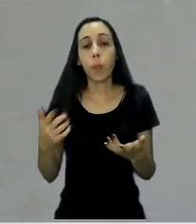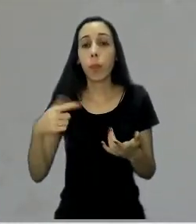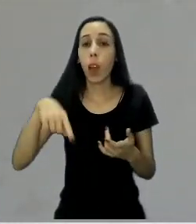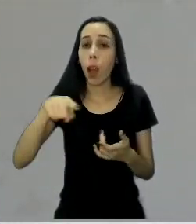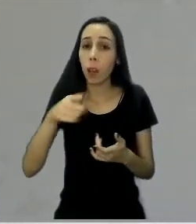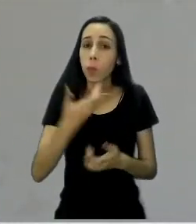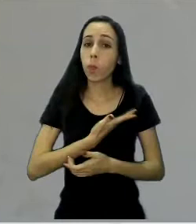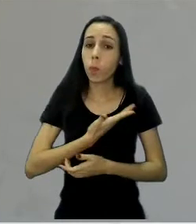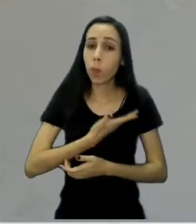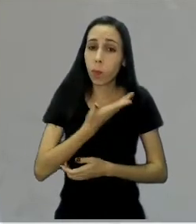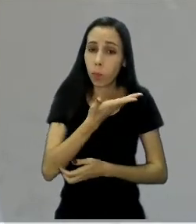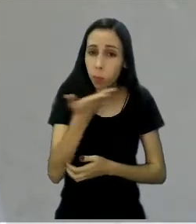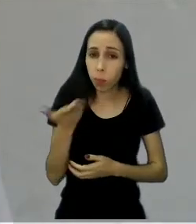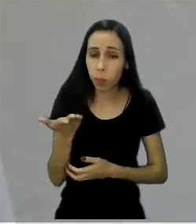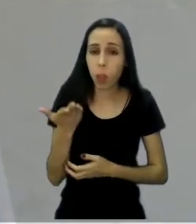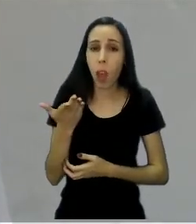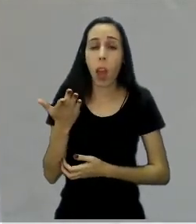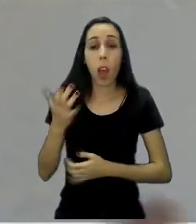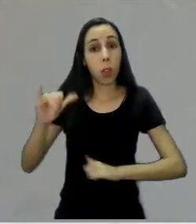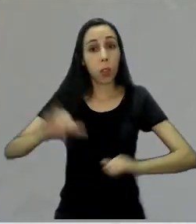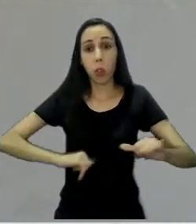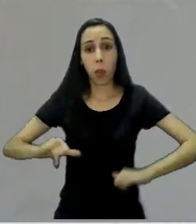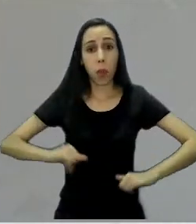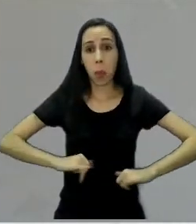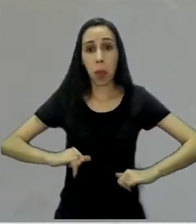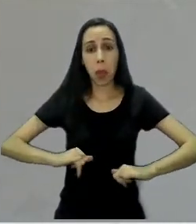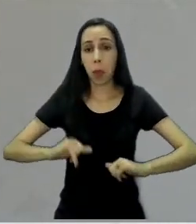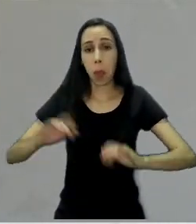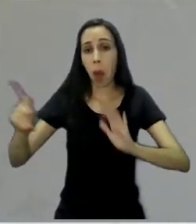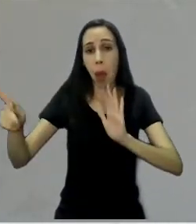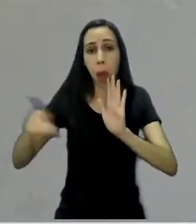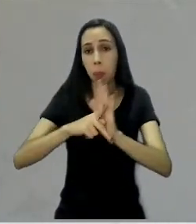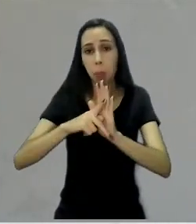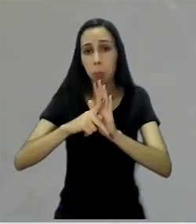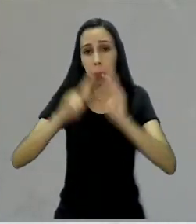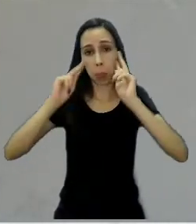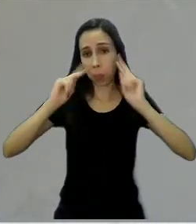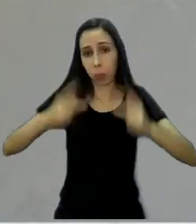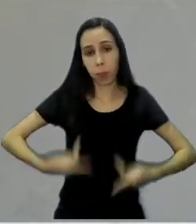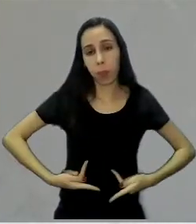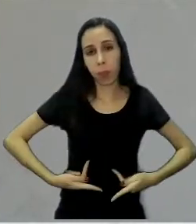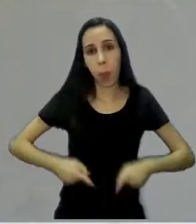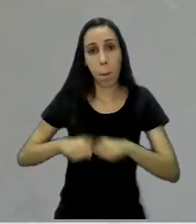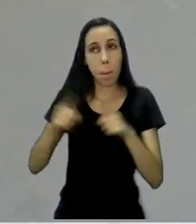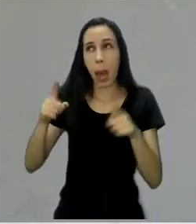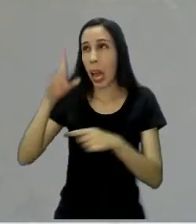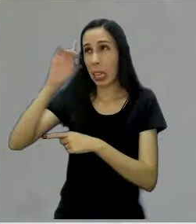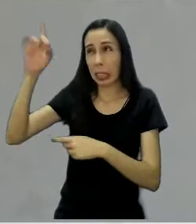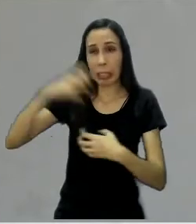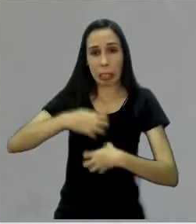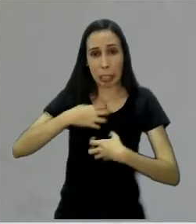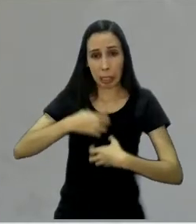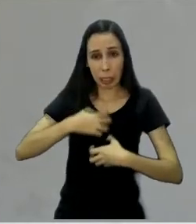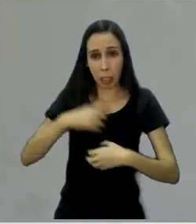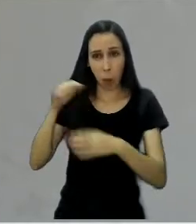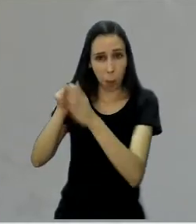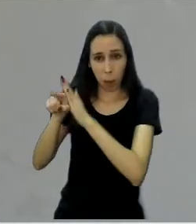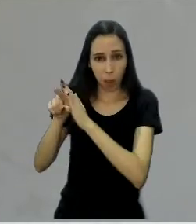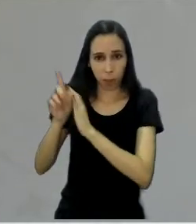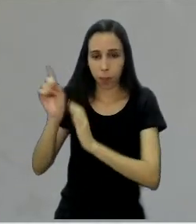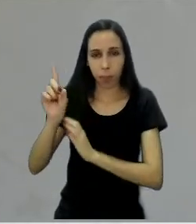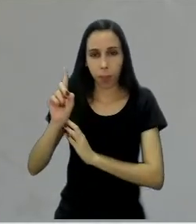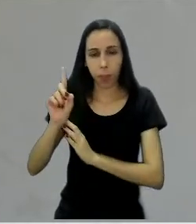Querido irmão, querida irmã, o sofrimento faz parte da condição humana. Mas Deus não se zanga com essa